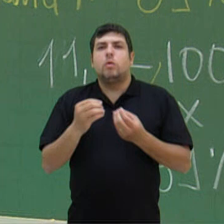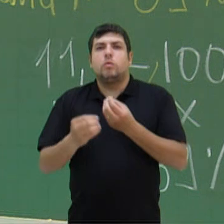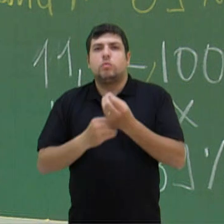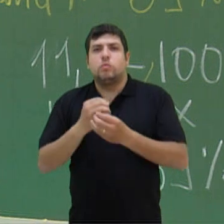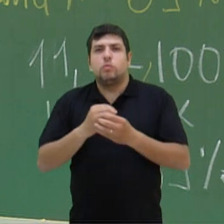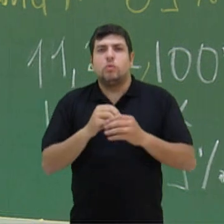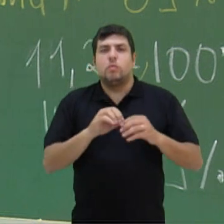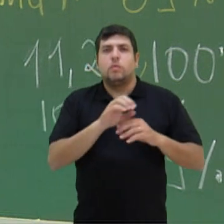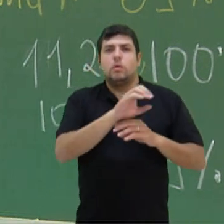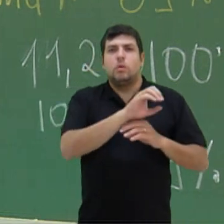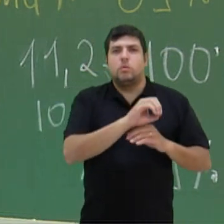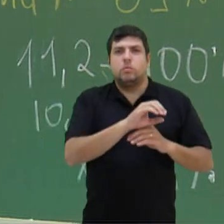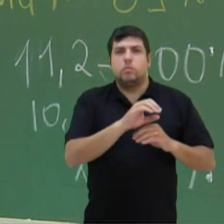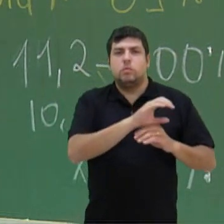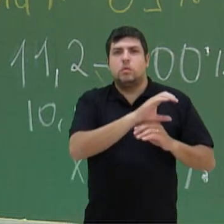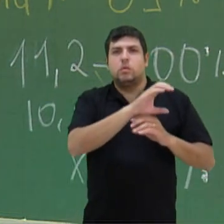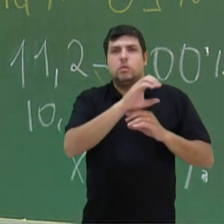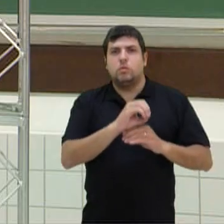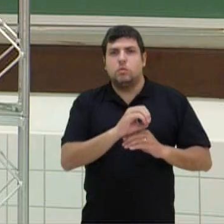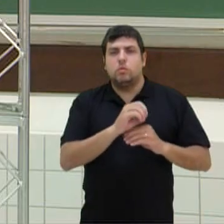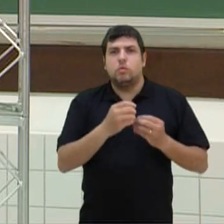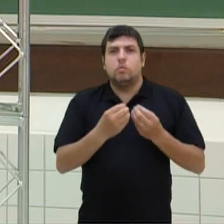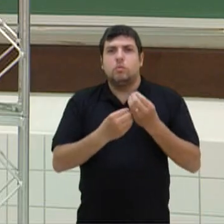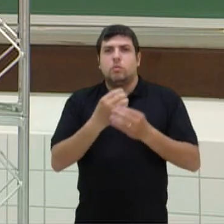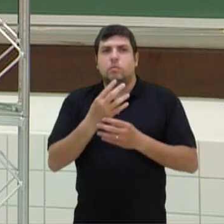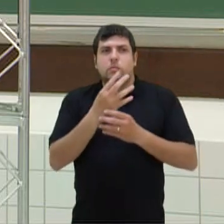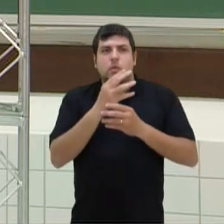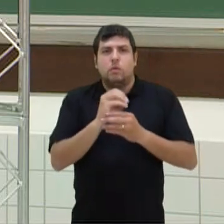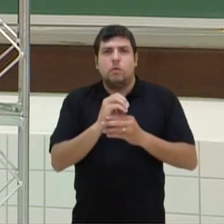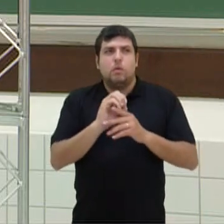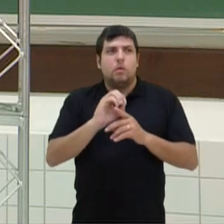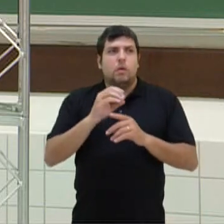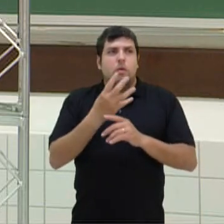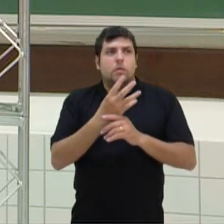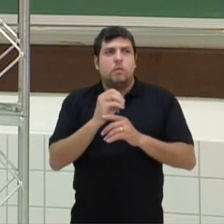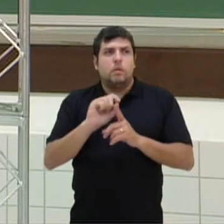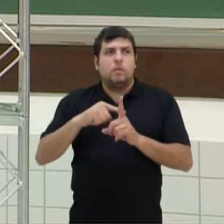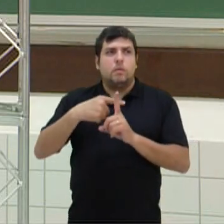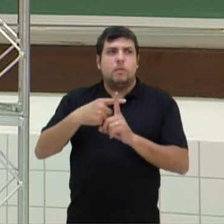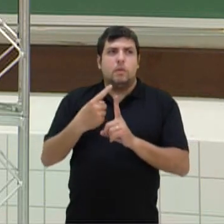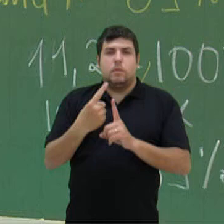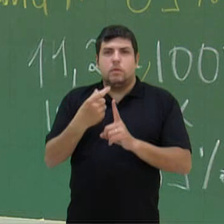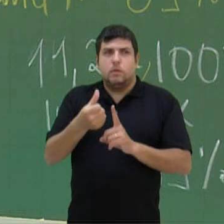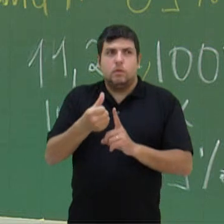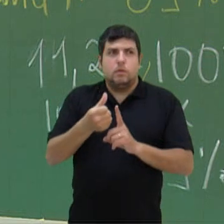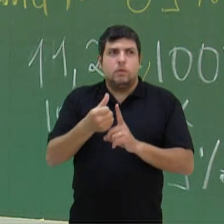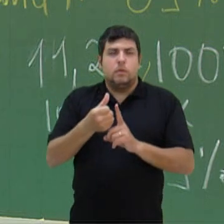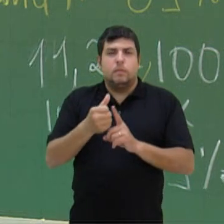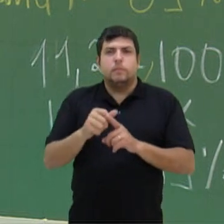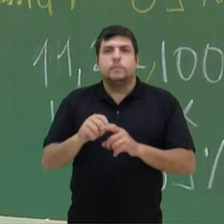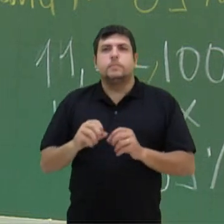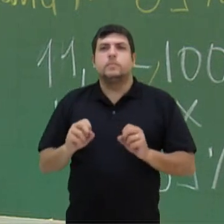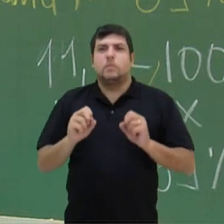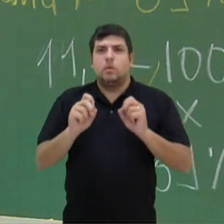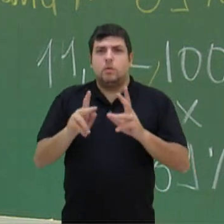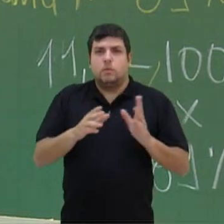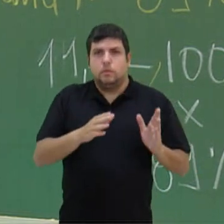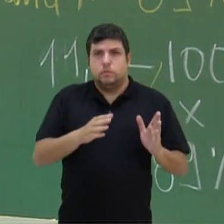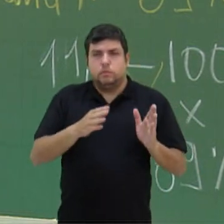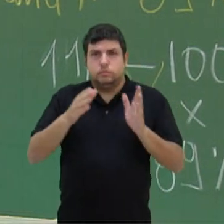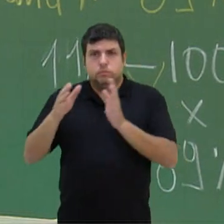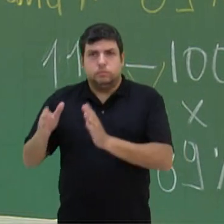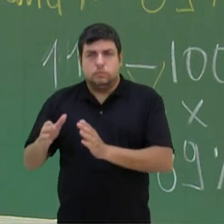cálcio, 16 do oxigênio, 56, que é a massa molar, tá? Próximo passo, terceiro